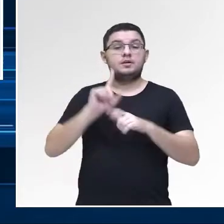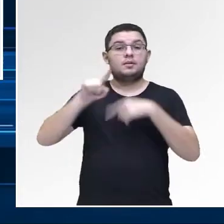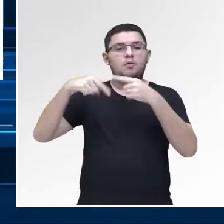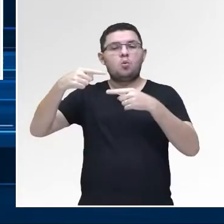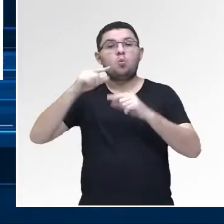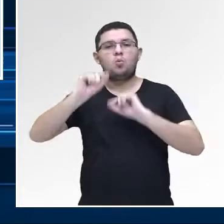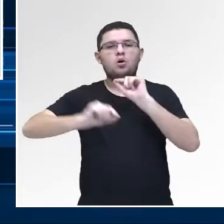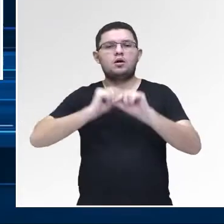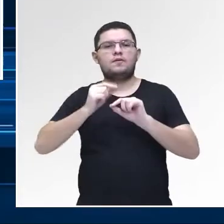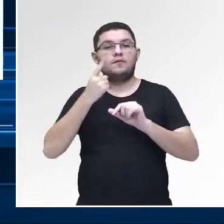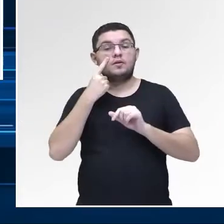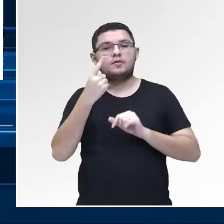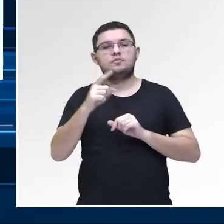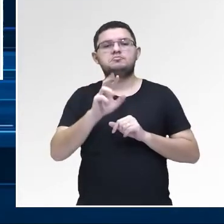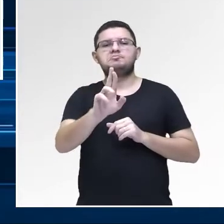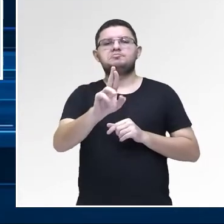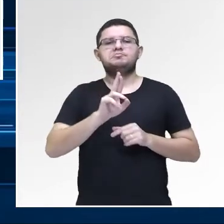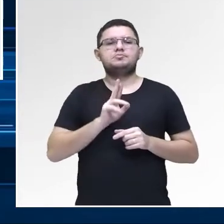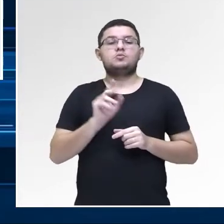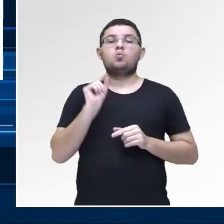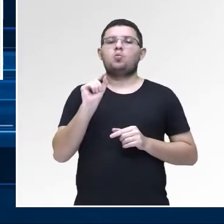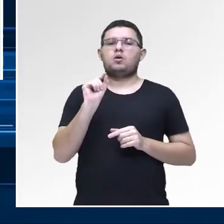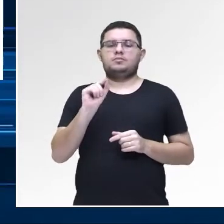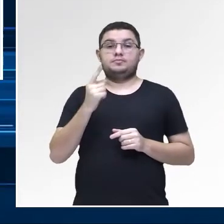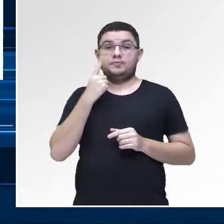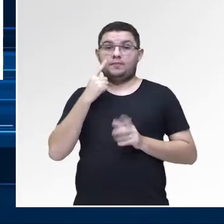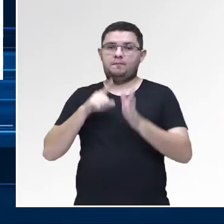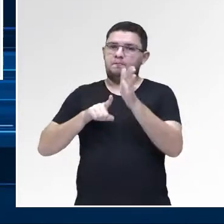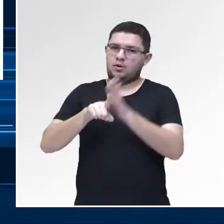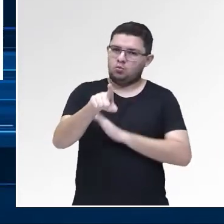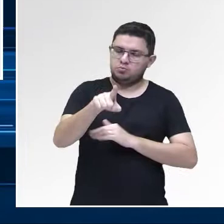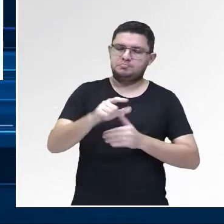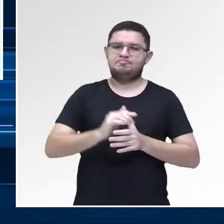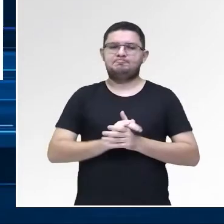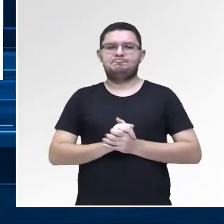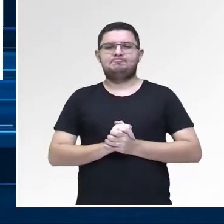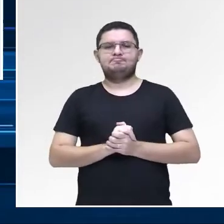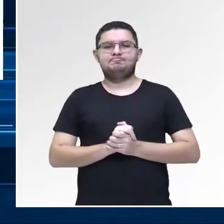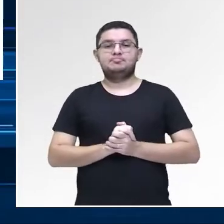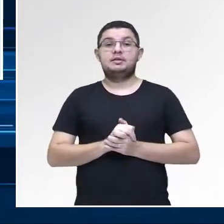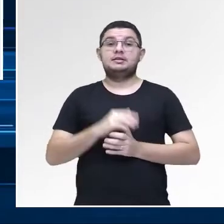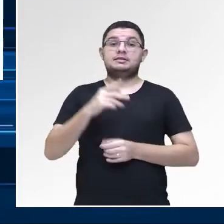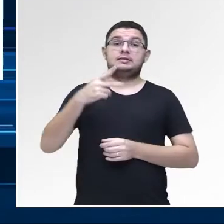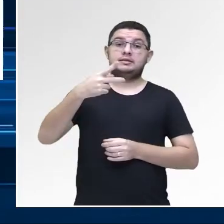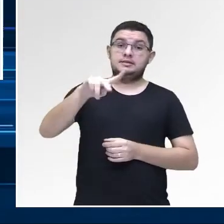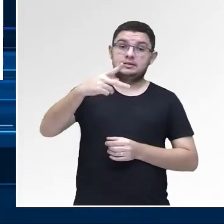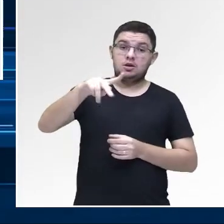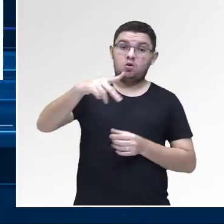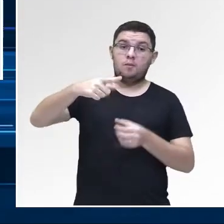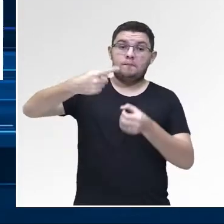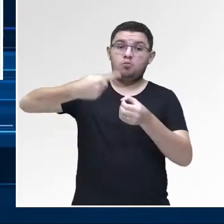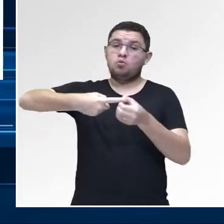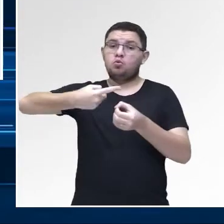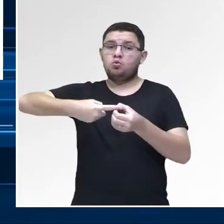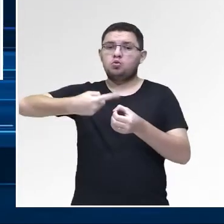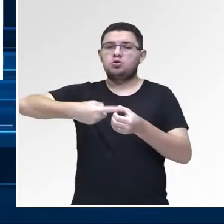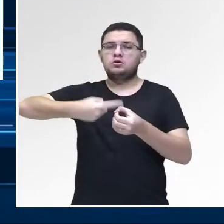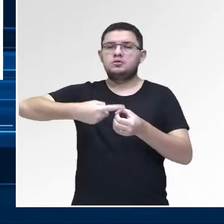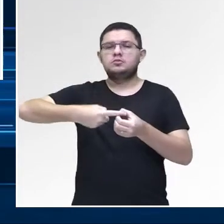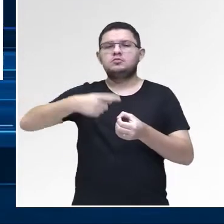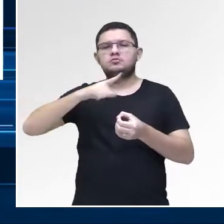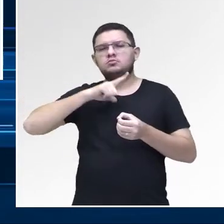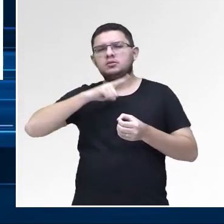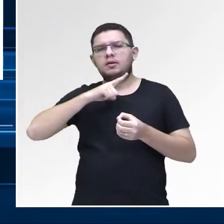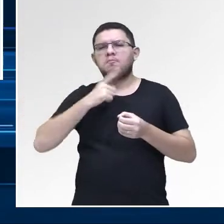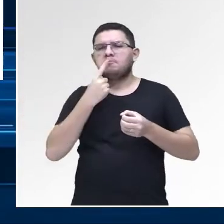vão responder. Em seu município, quais são as cidades mais